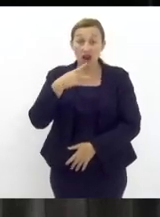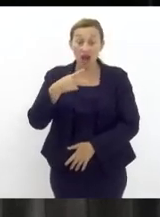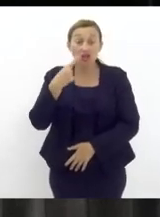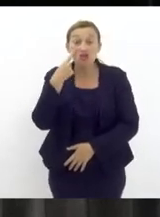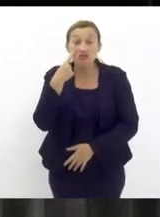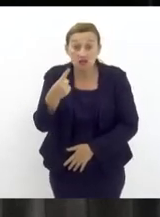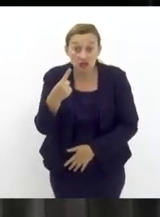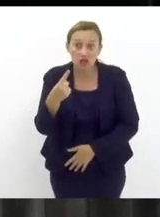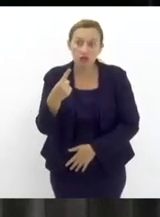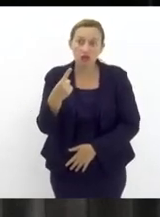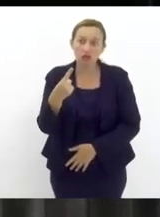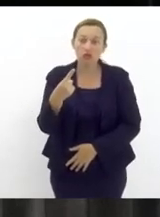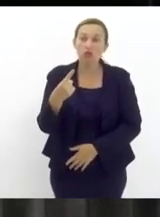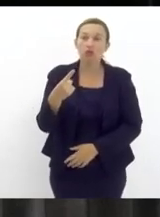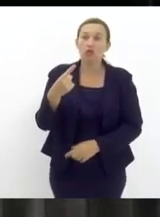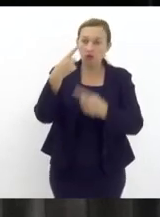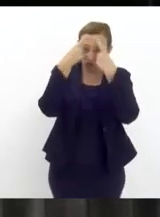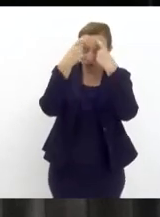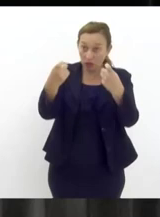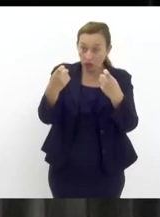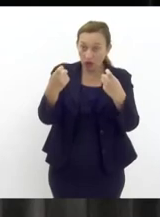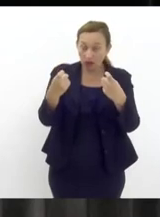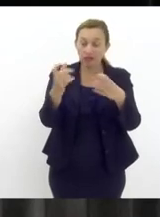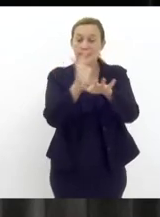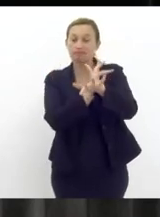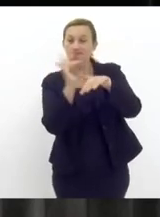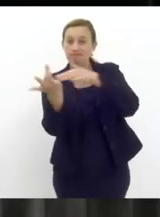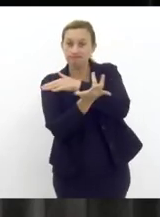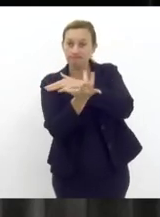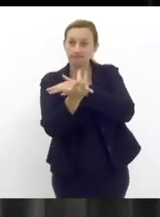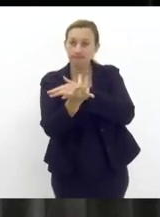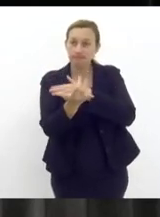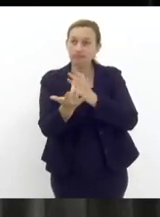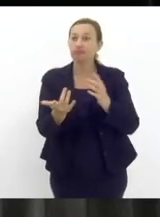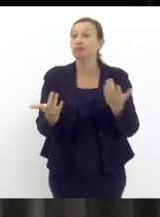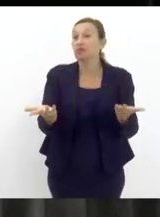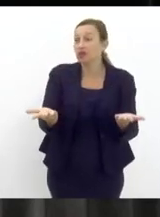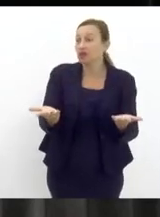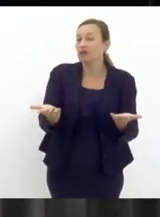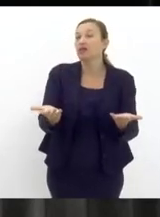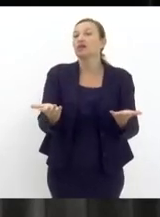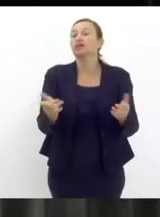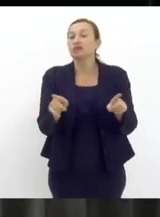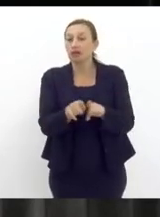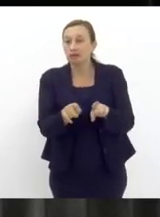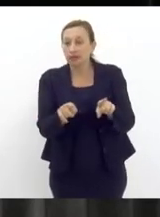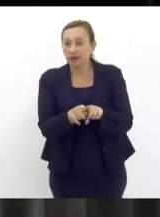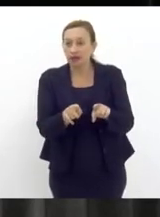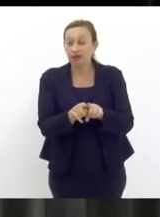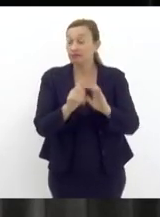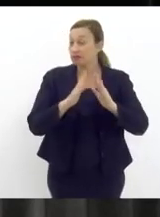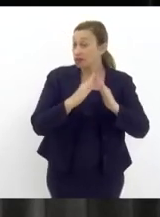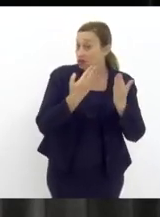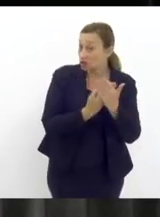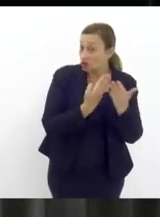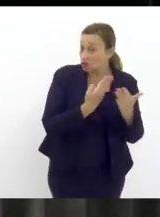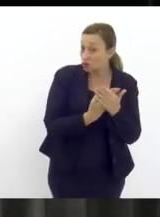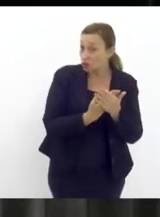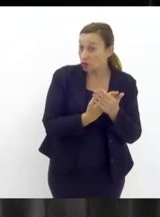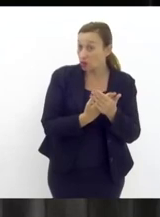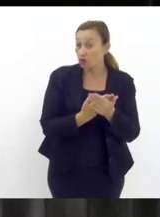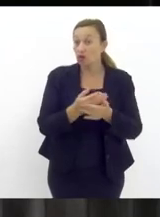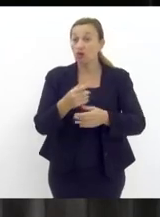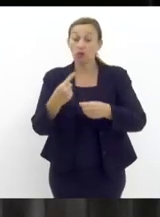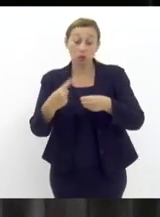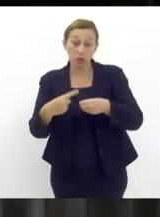situações de violência no ambiente virtual além da rede social e das escolas os bairros